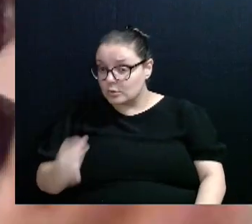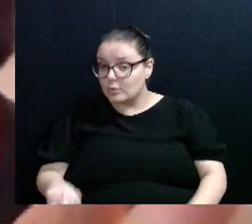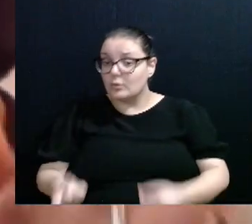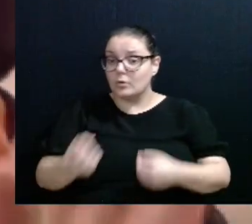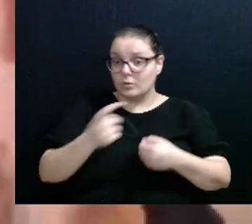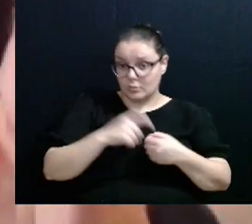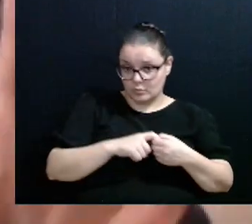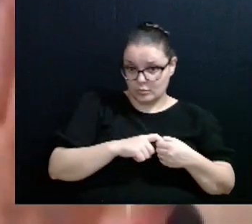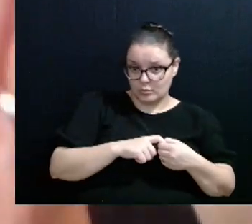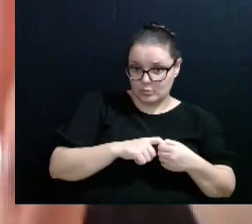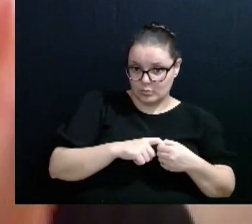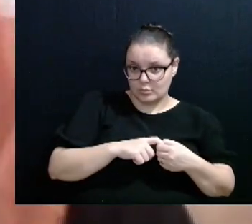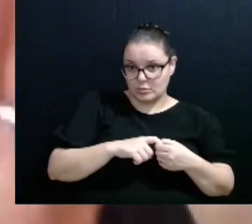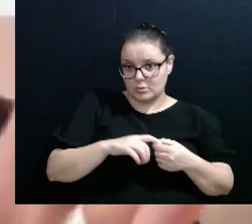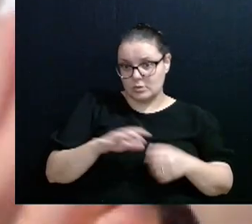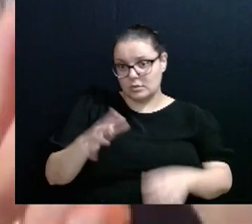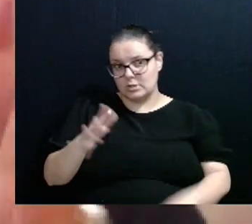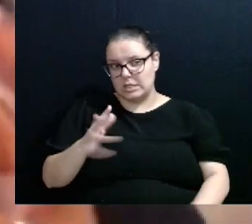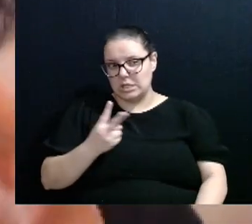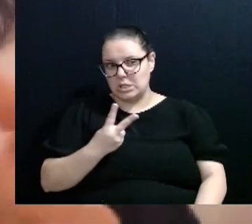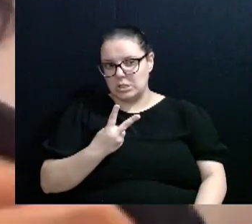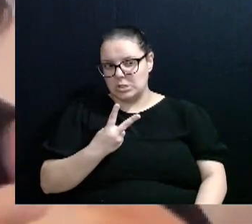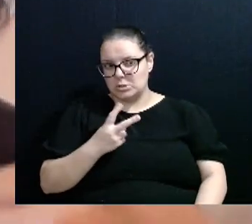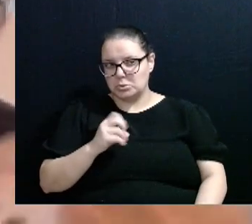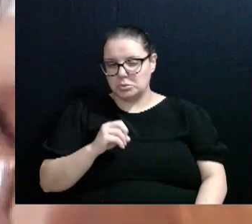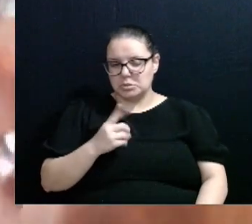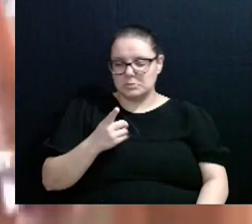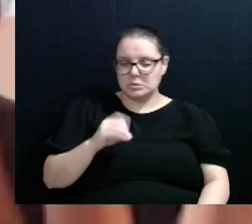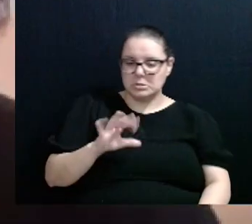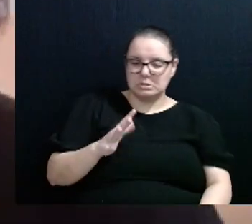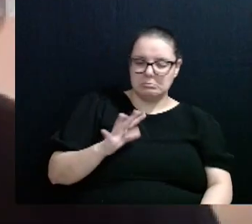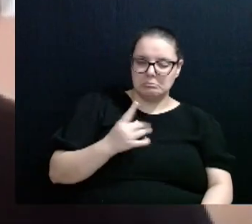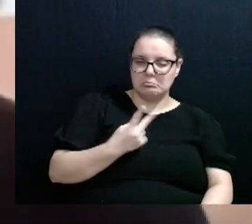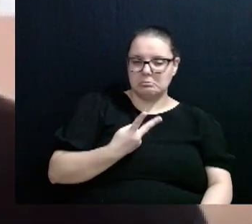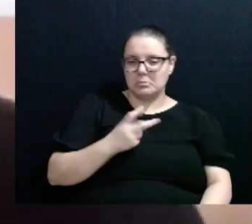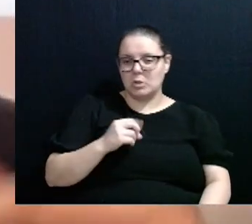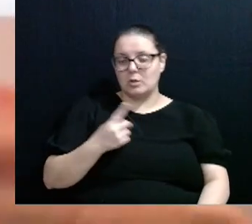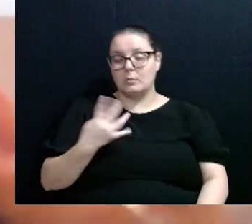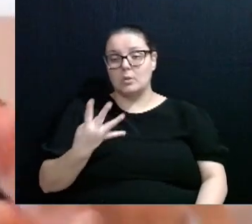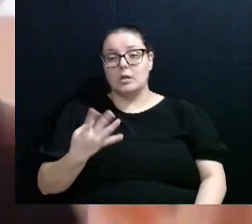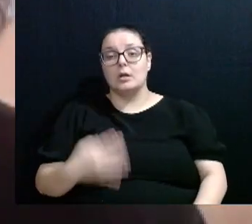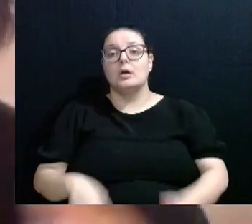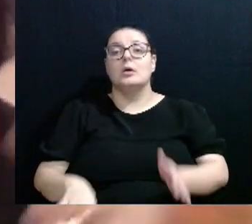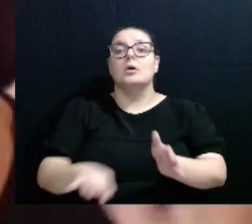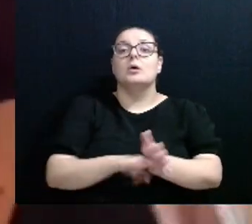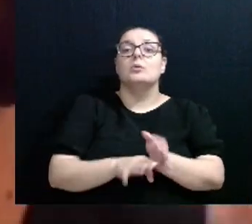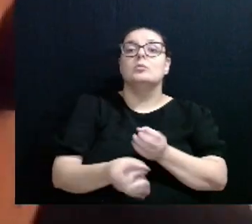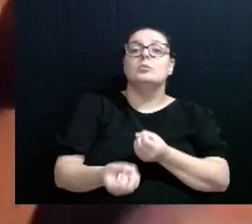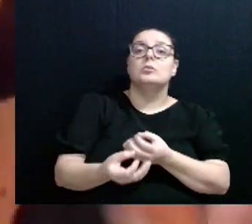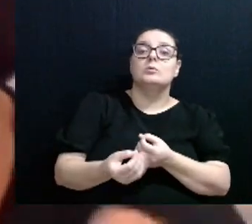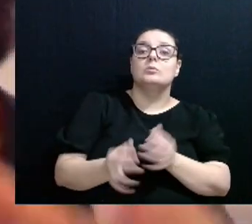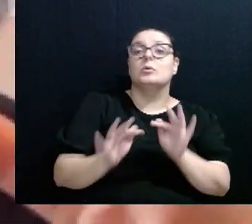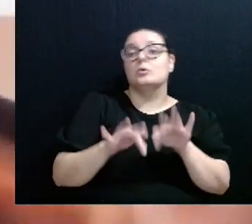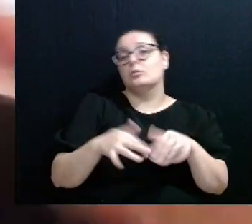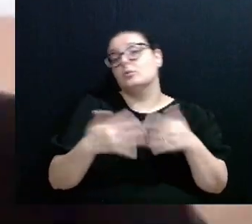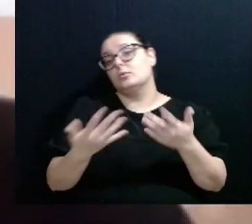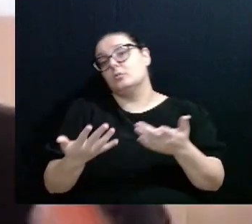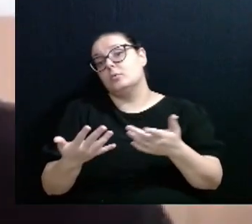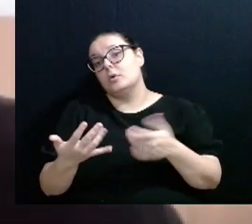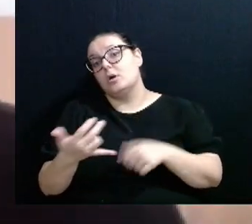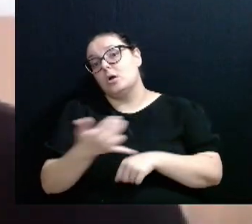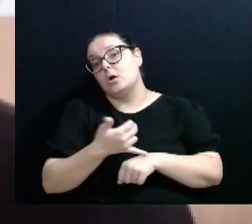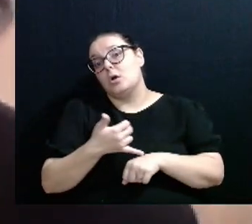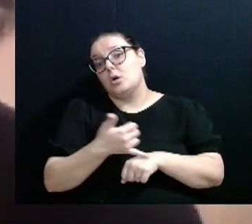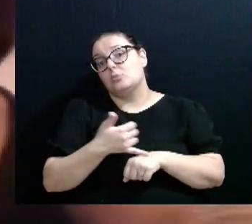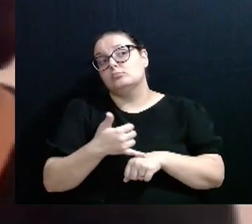anos 2010, 2014, aí veio a informação que finalmente a gordura não é exatamente o